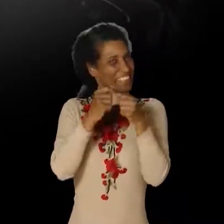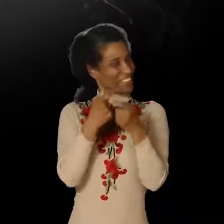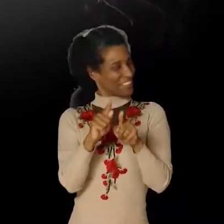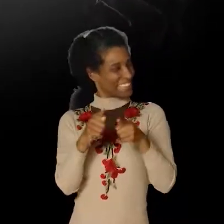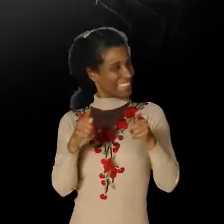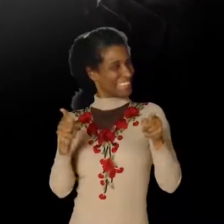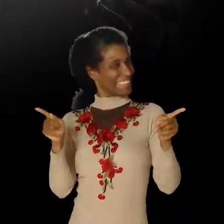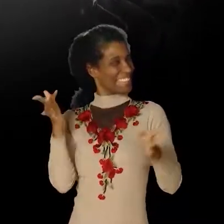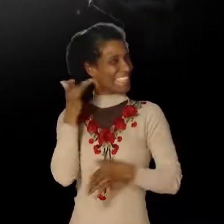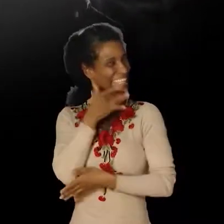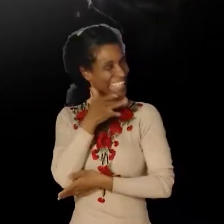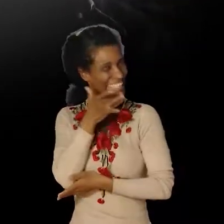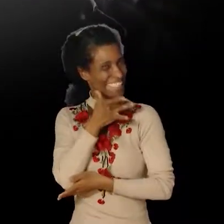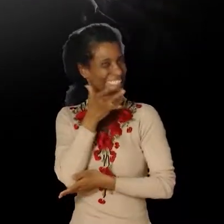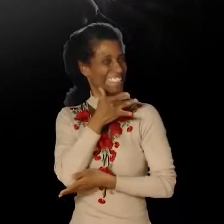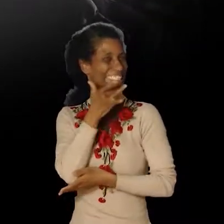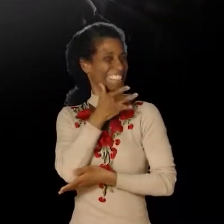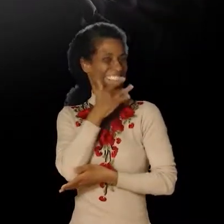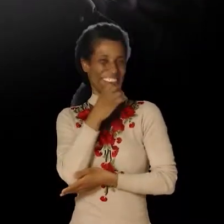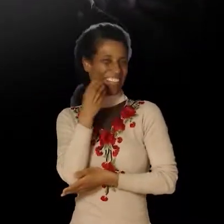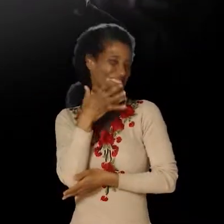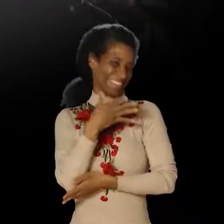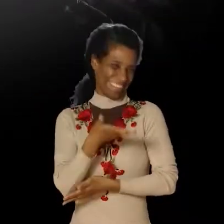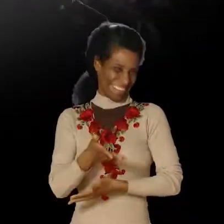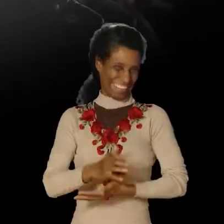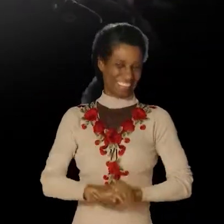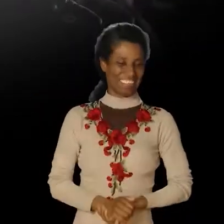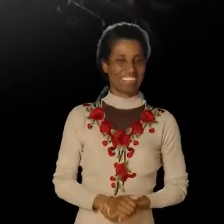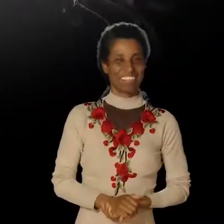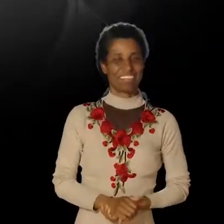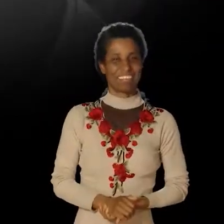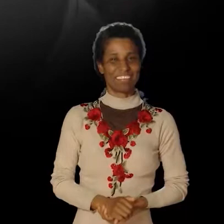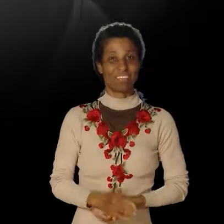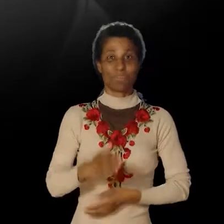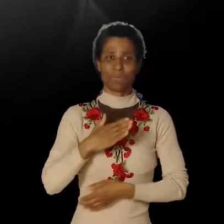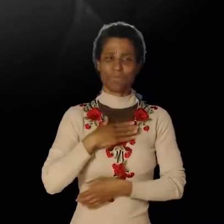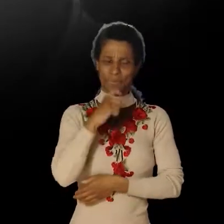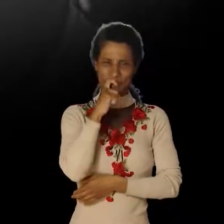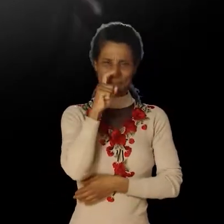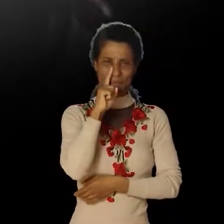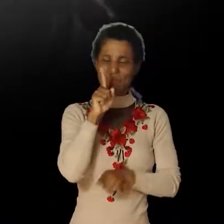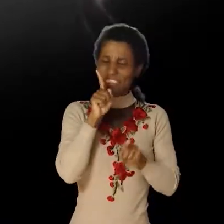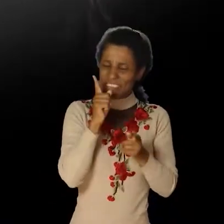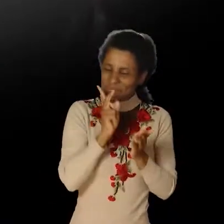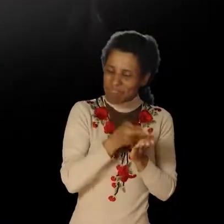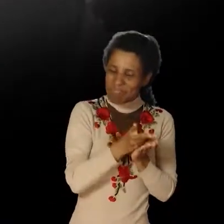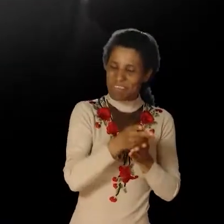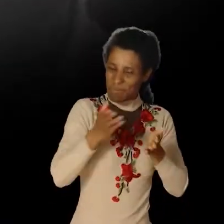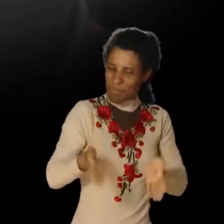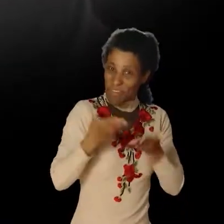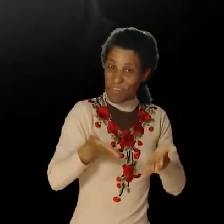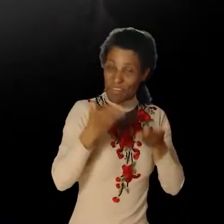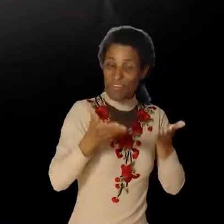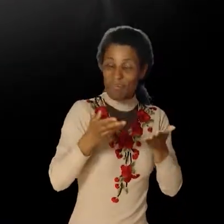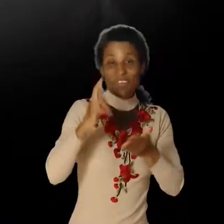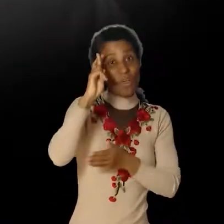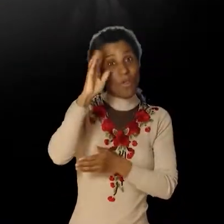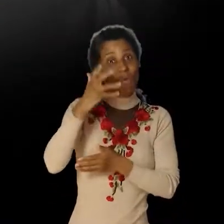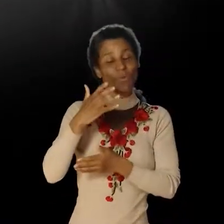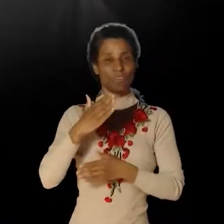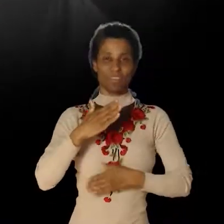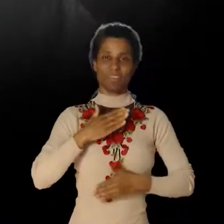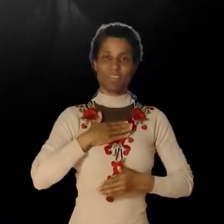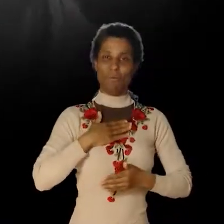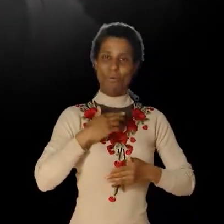E fazer aquele belo churrasco, tudo de bom. Desde sempre os meus pais me incentivaram a reconhecer as